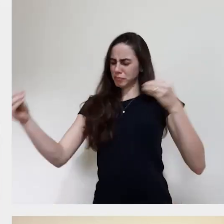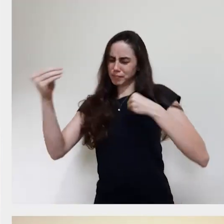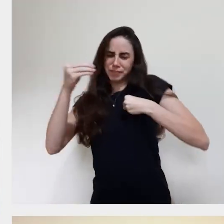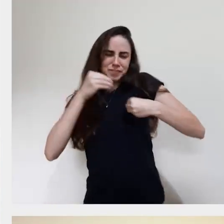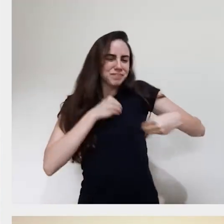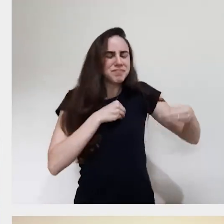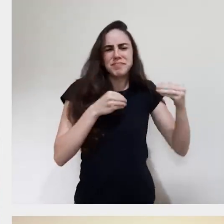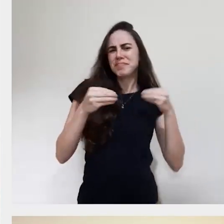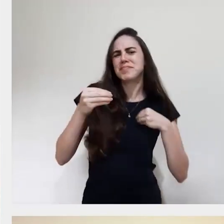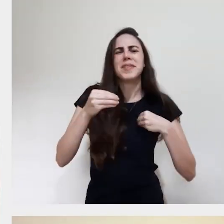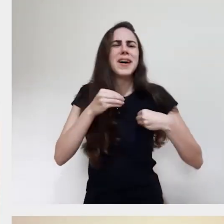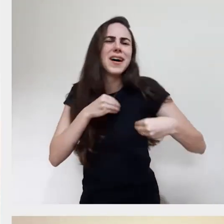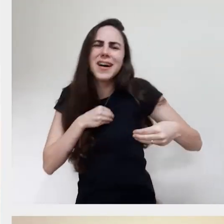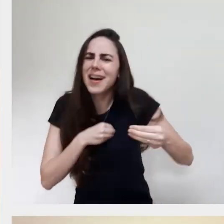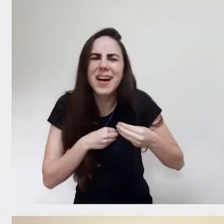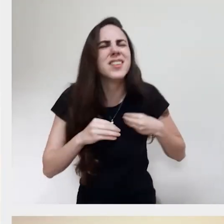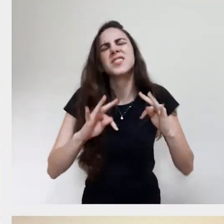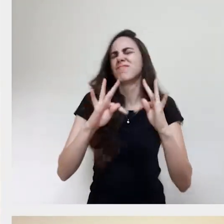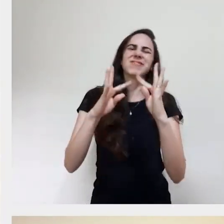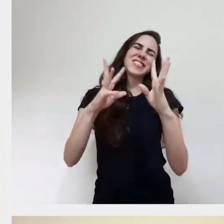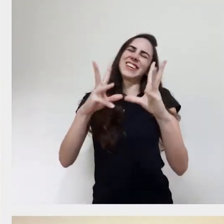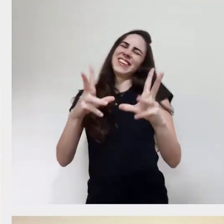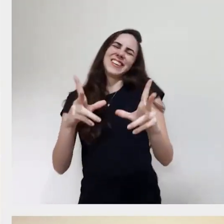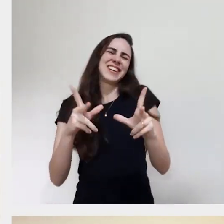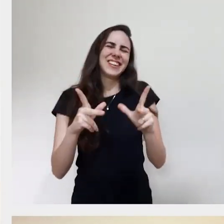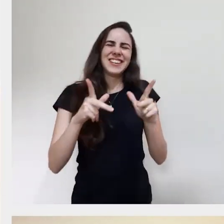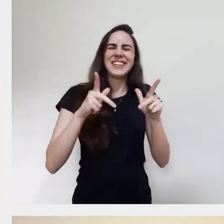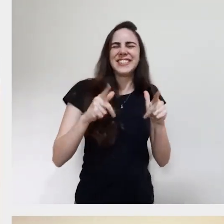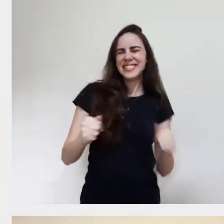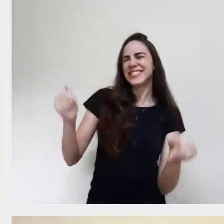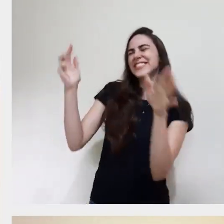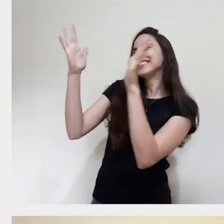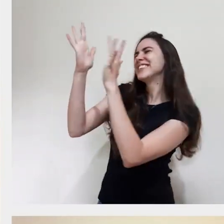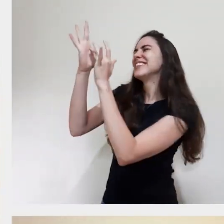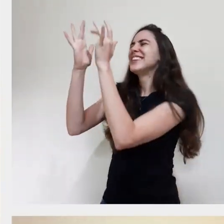a qualquer pecador,